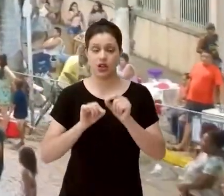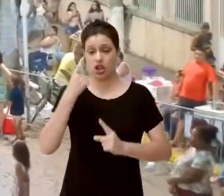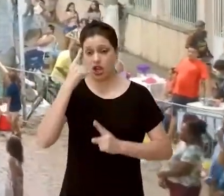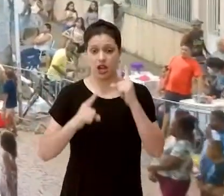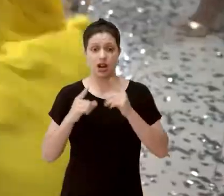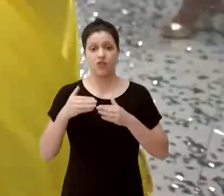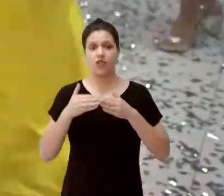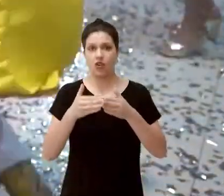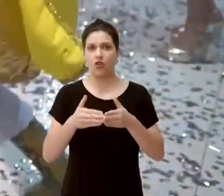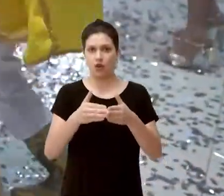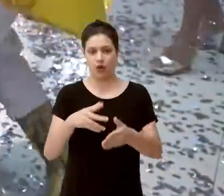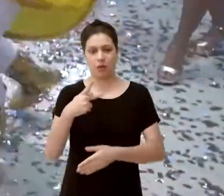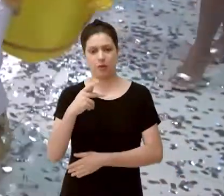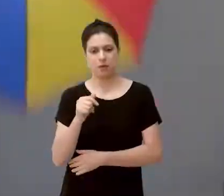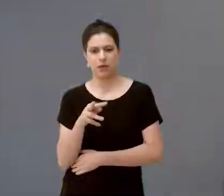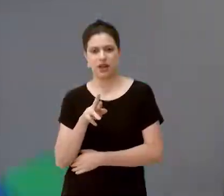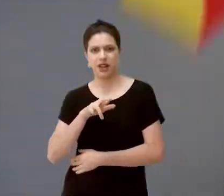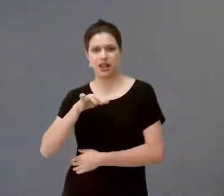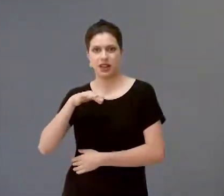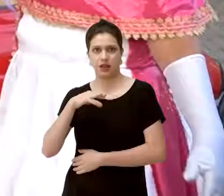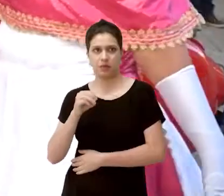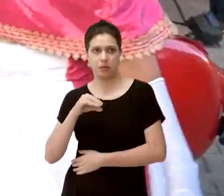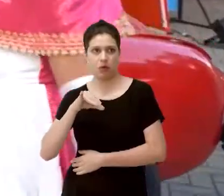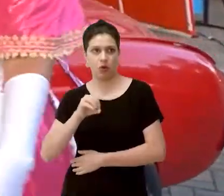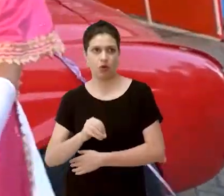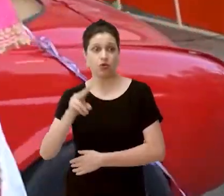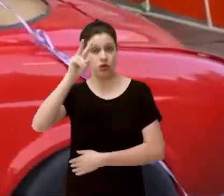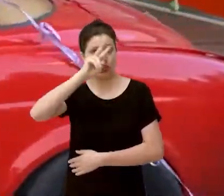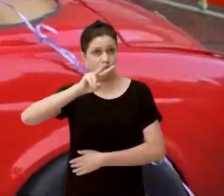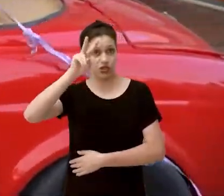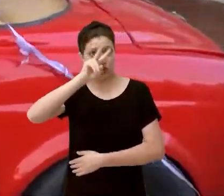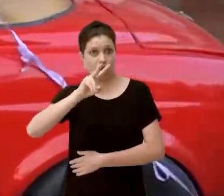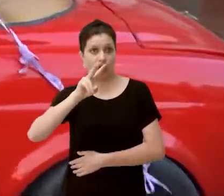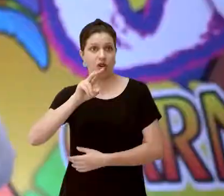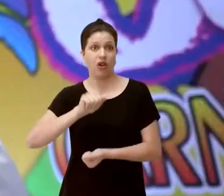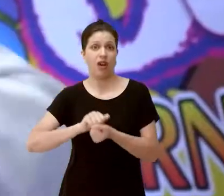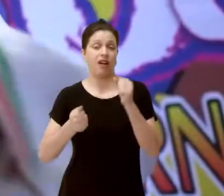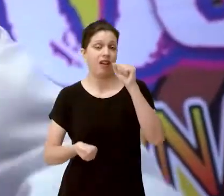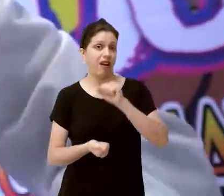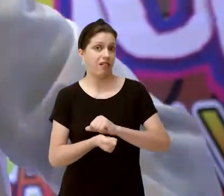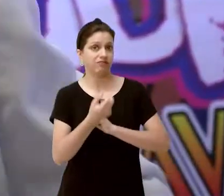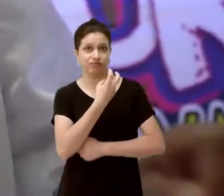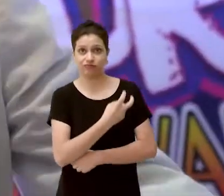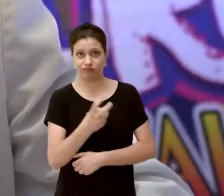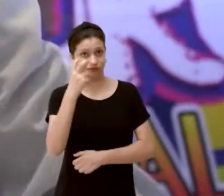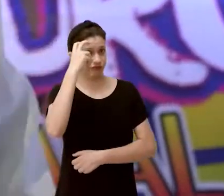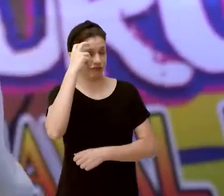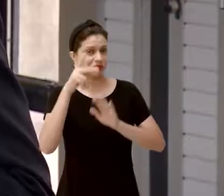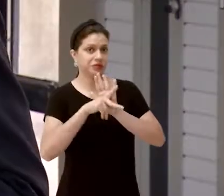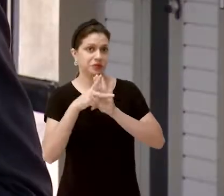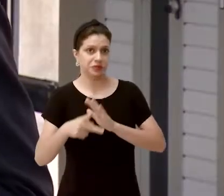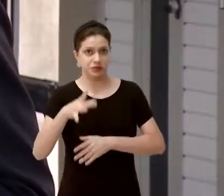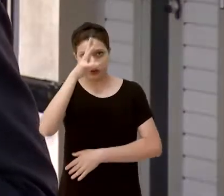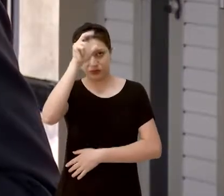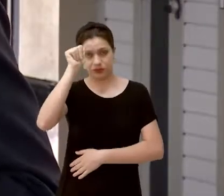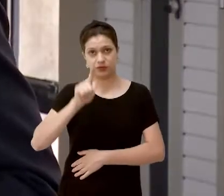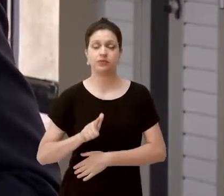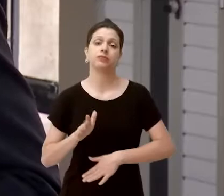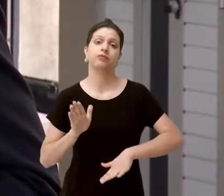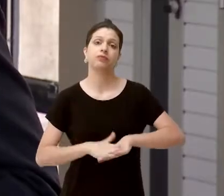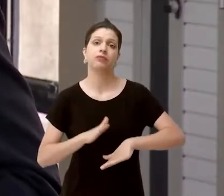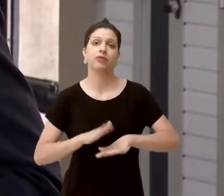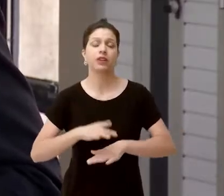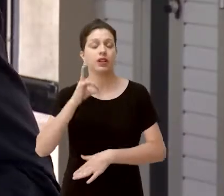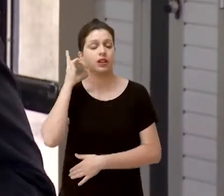de Corumbá como patrimônio imaterial, histórico, artístico e cultural de Mato Grosso do Sul. Já de autoria